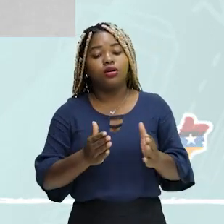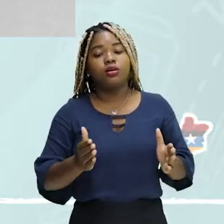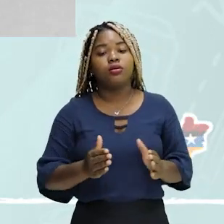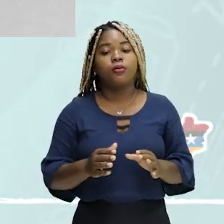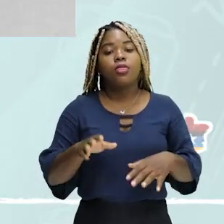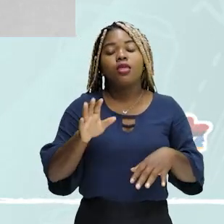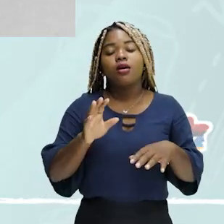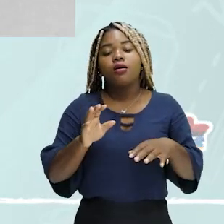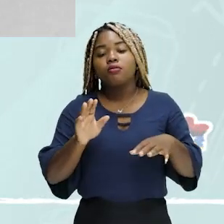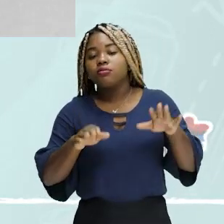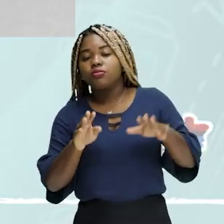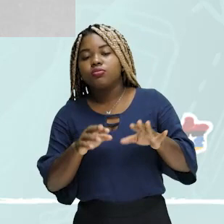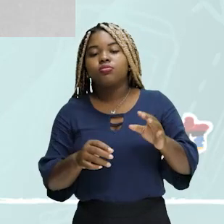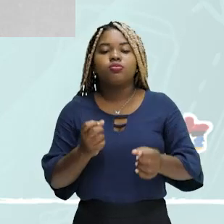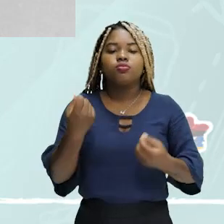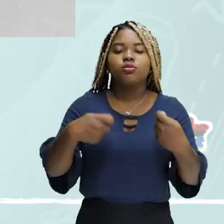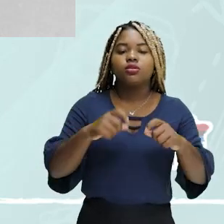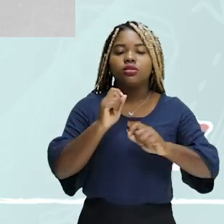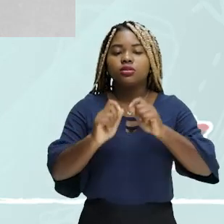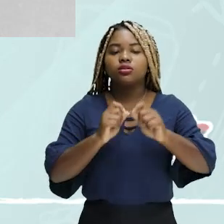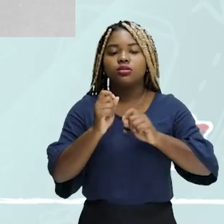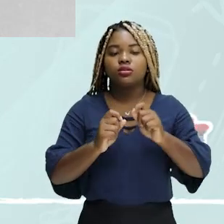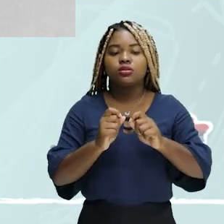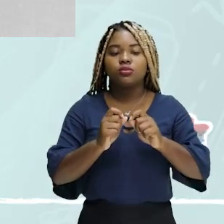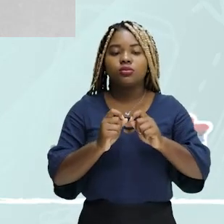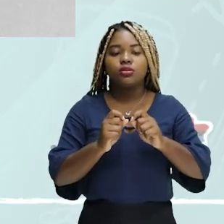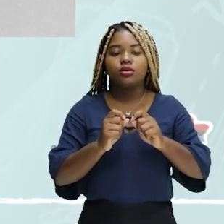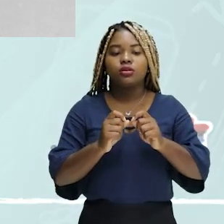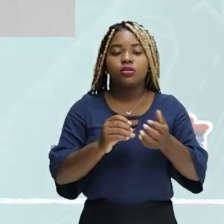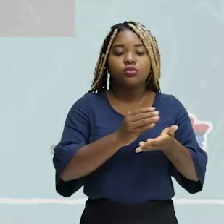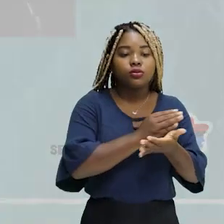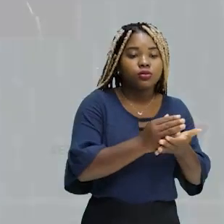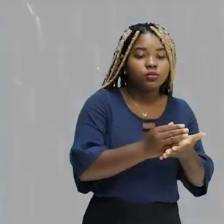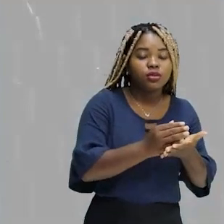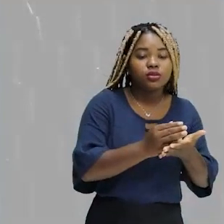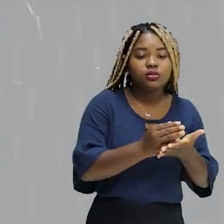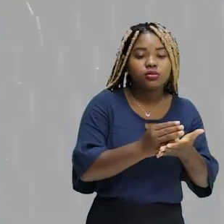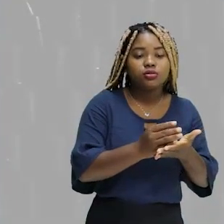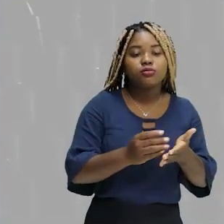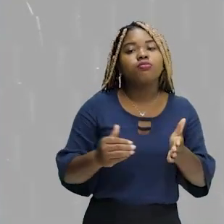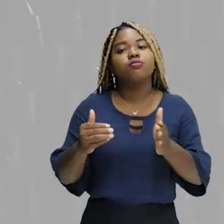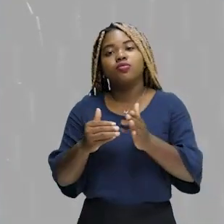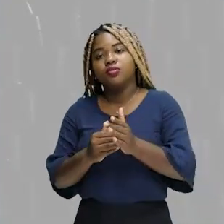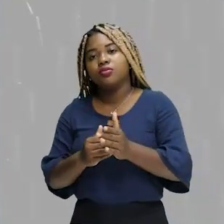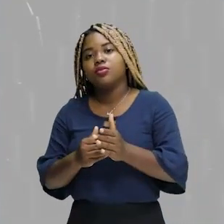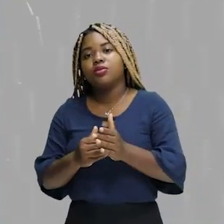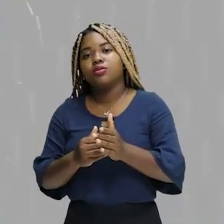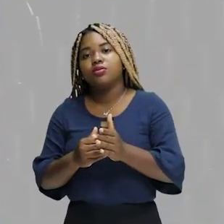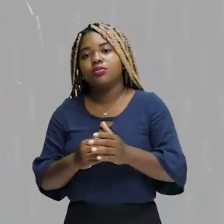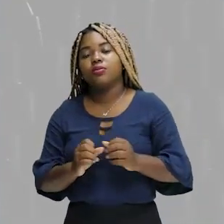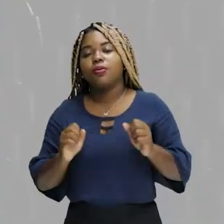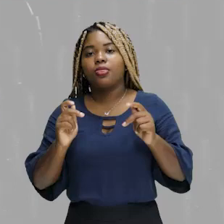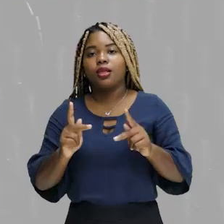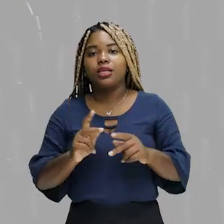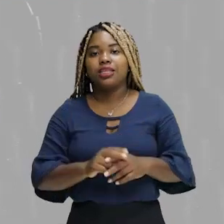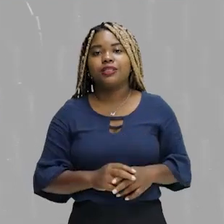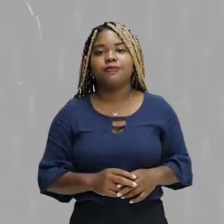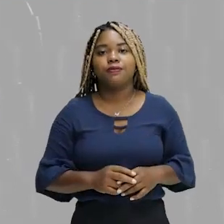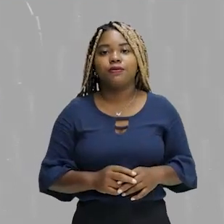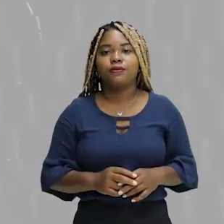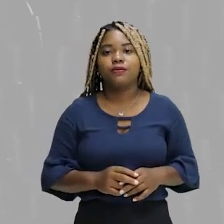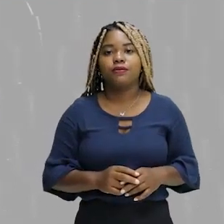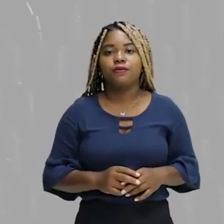estado inicial e do estado final. Entalpia dos produtos menos entalpia dos reagentes, né?